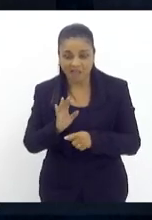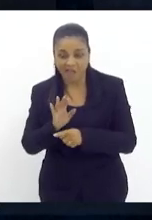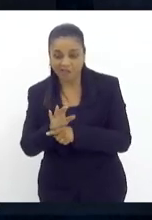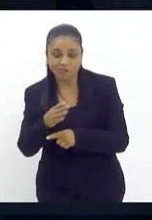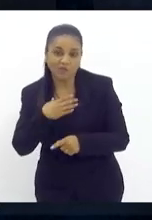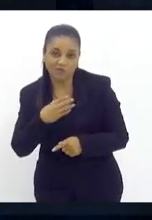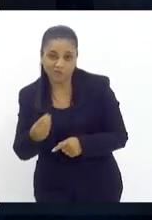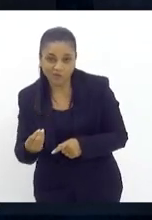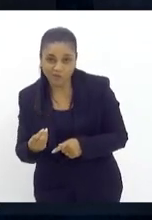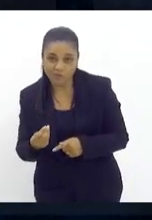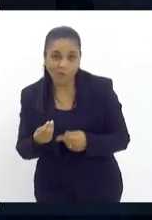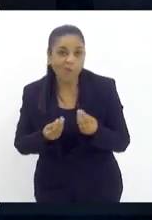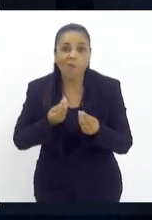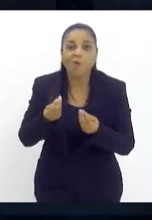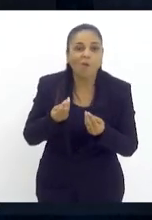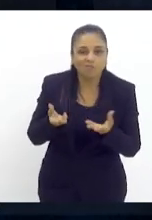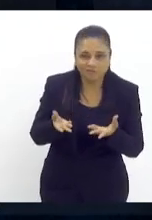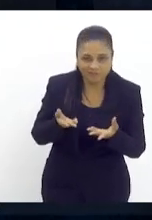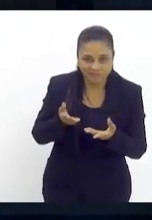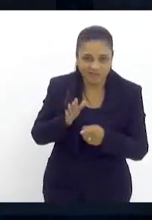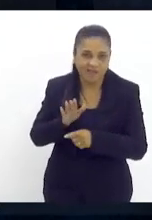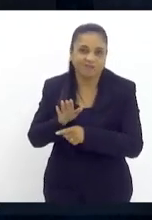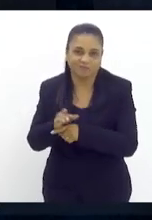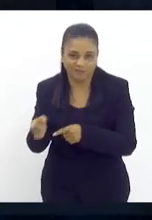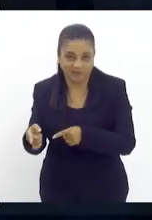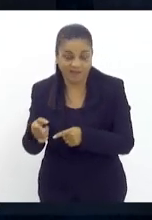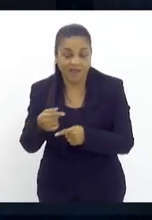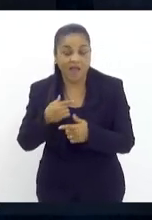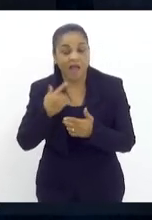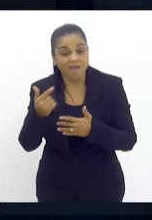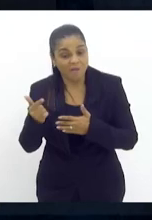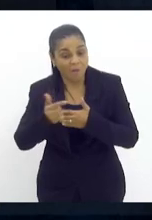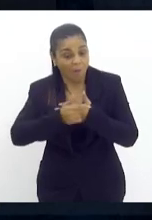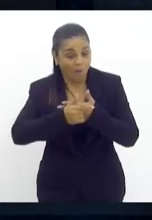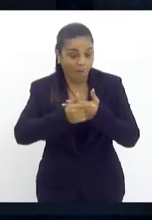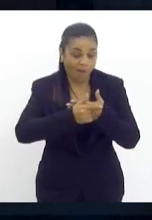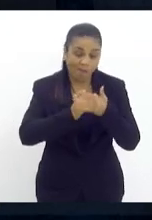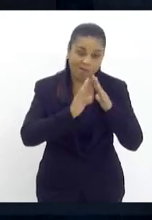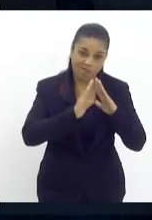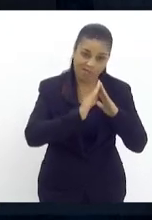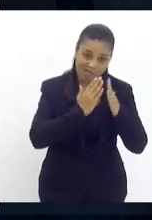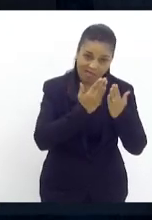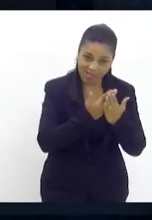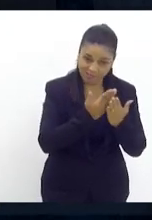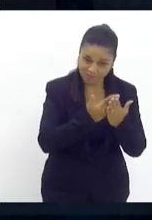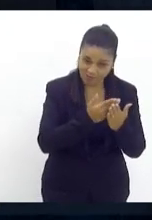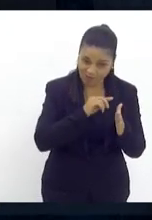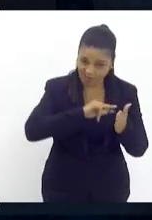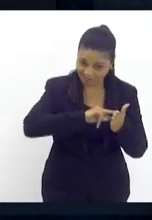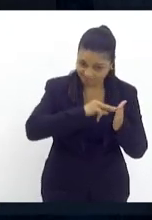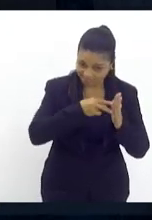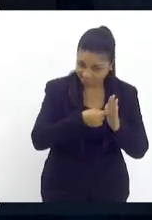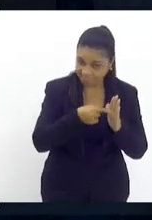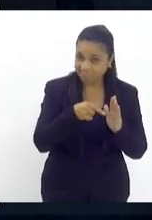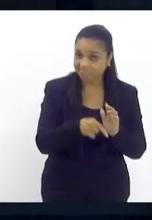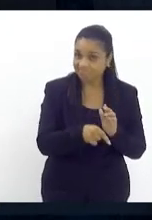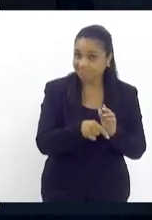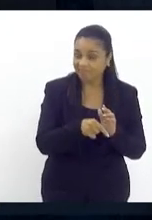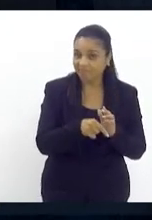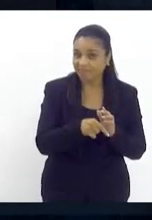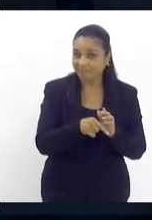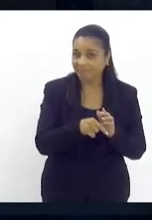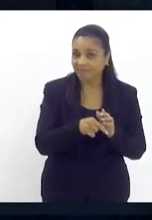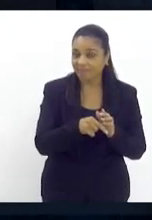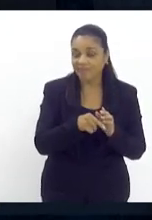como fazer. E aí entra um papel, o papel da escola, nesse sentido de quê?